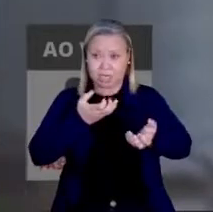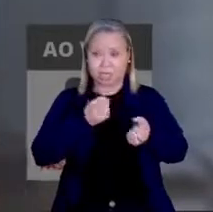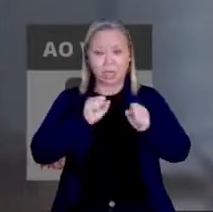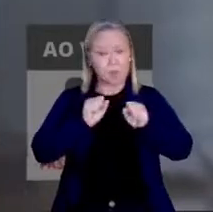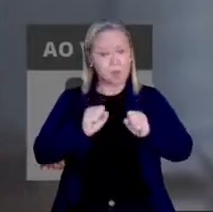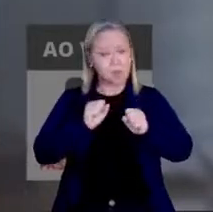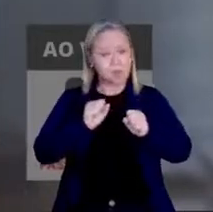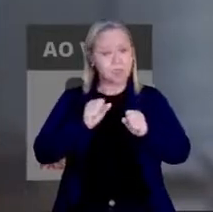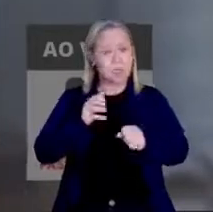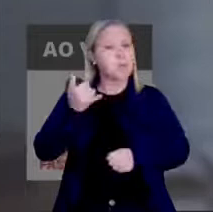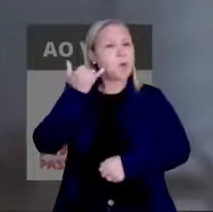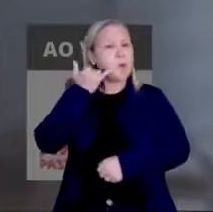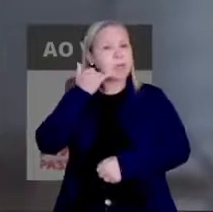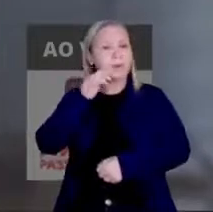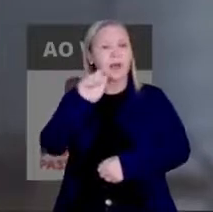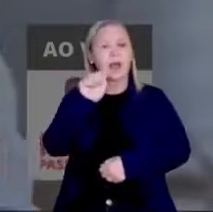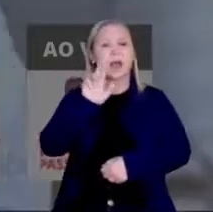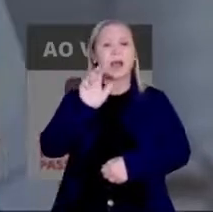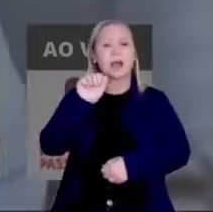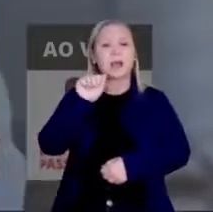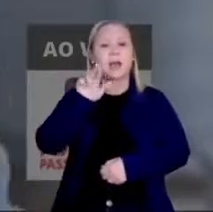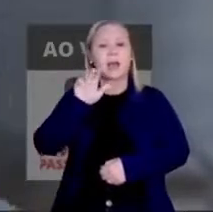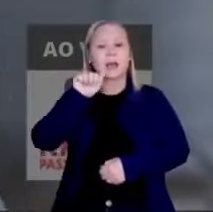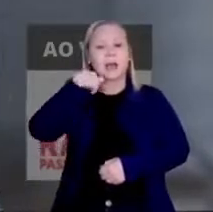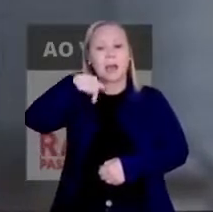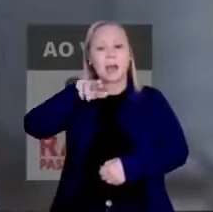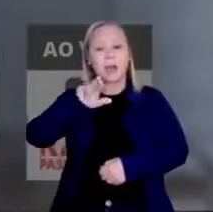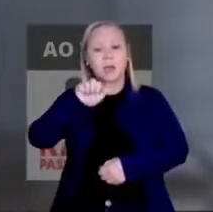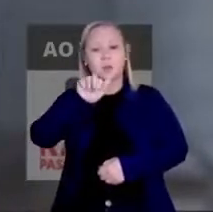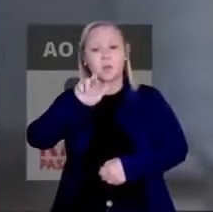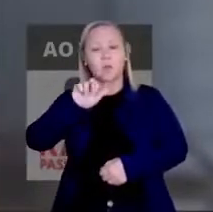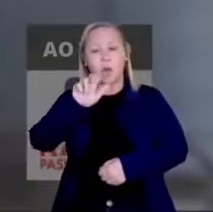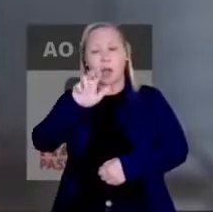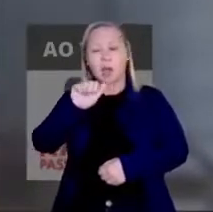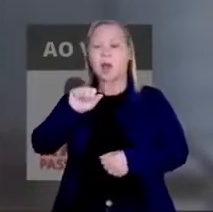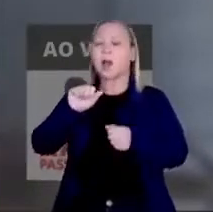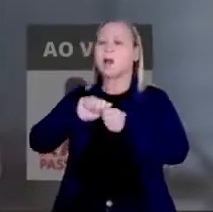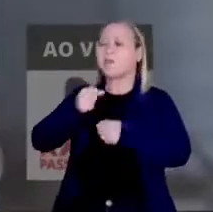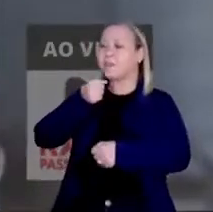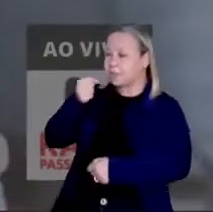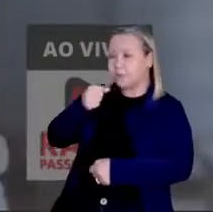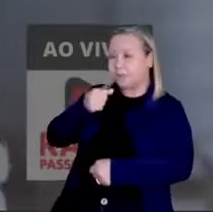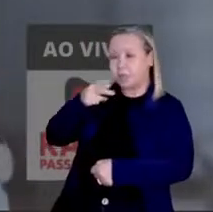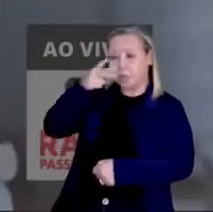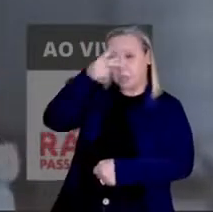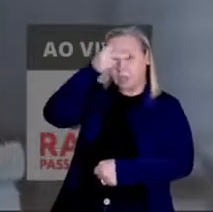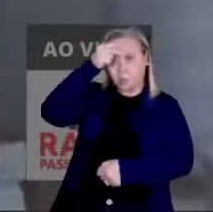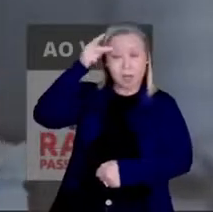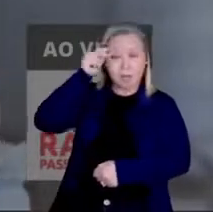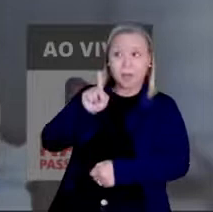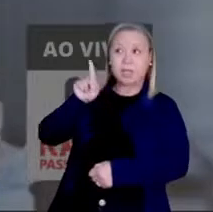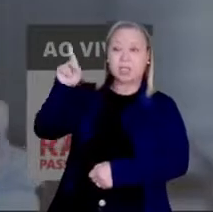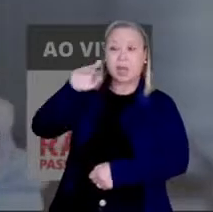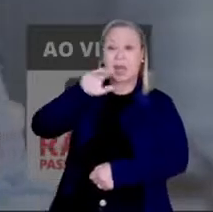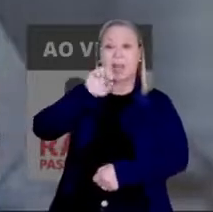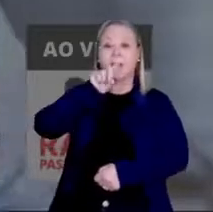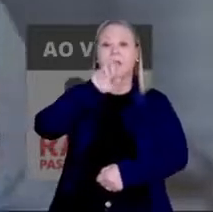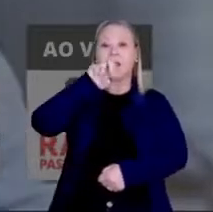de discussão que a gente vai querer fazer para rediscutir a questão do mundo do trabalho nesse